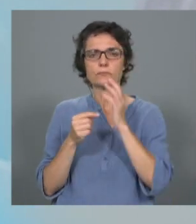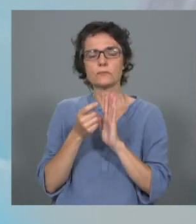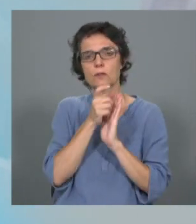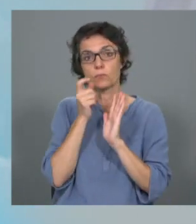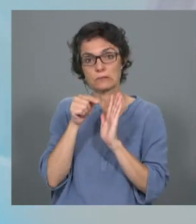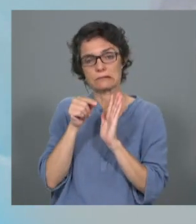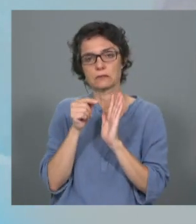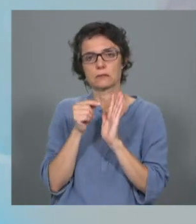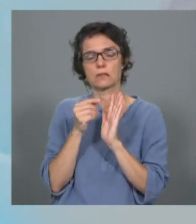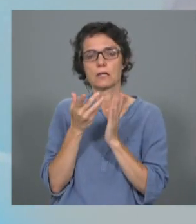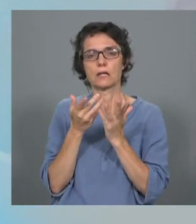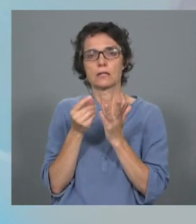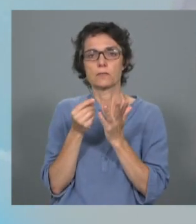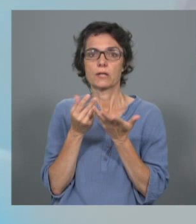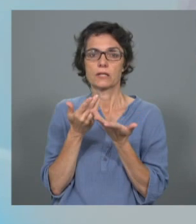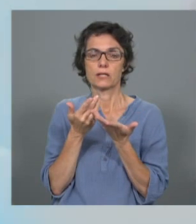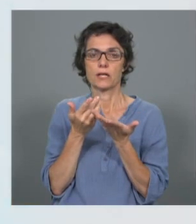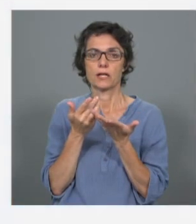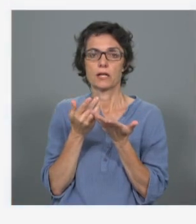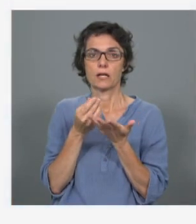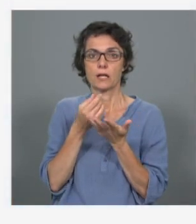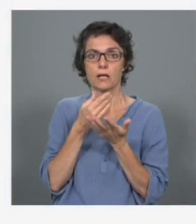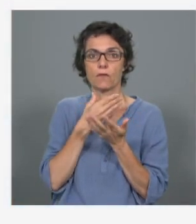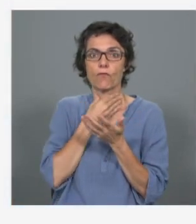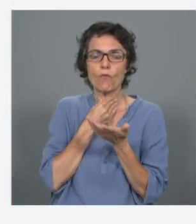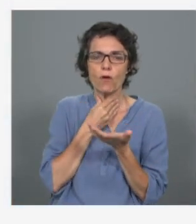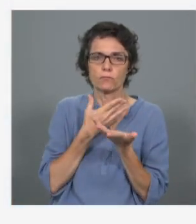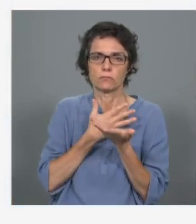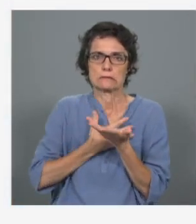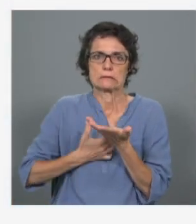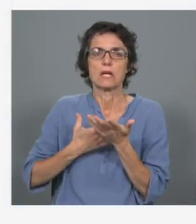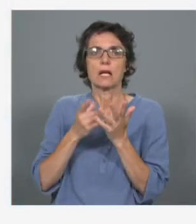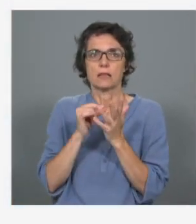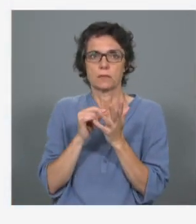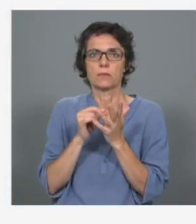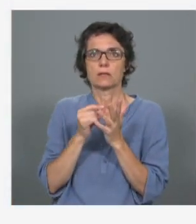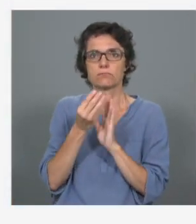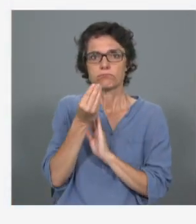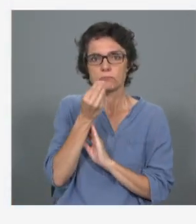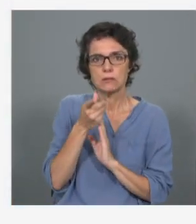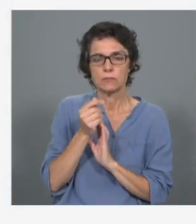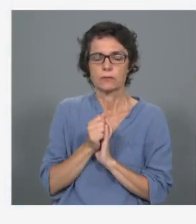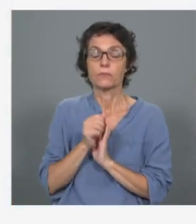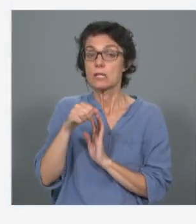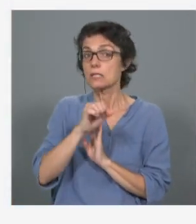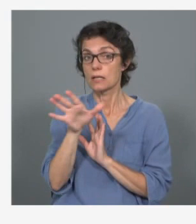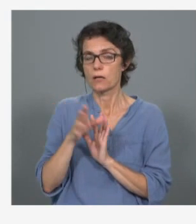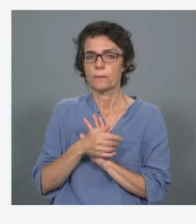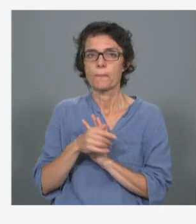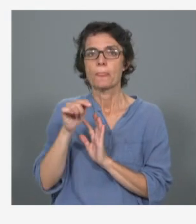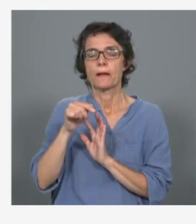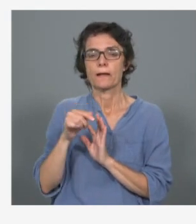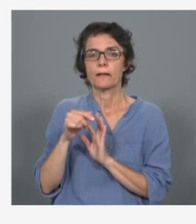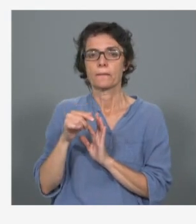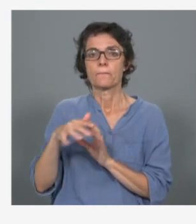fome e depois de promessa de alimento, não é? Claro, promessa de alimento é uma promessa realmente feita a Abraão, não é?